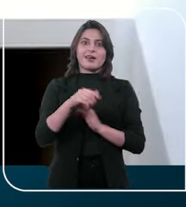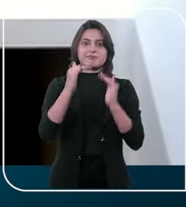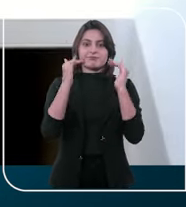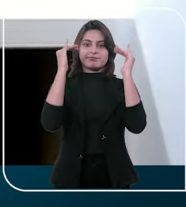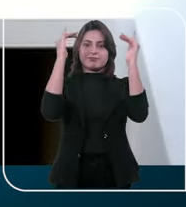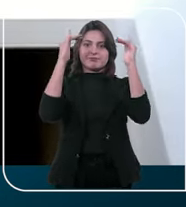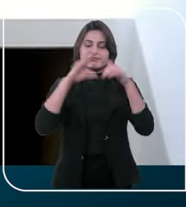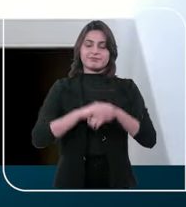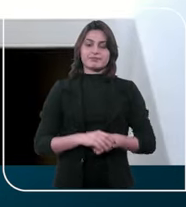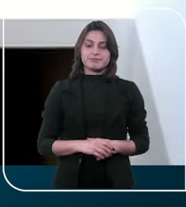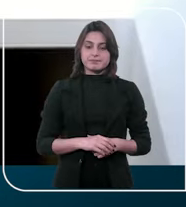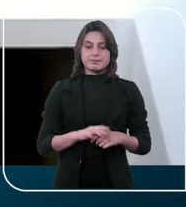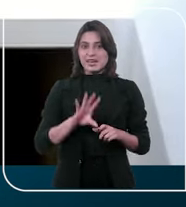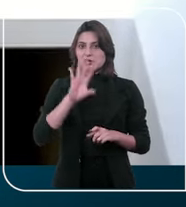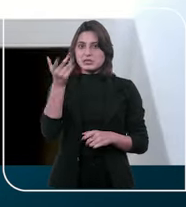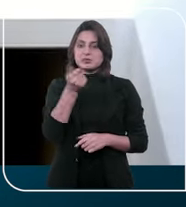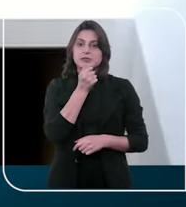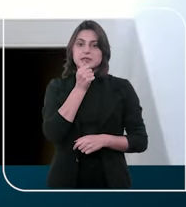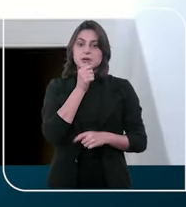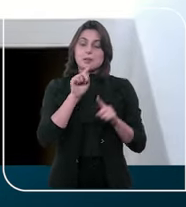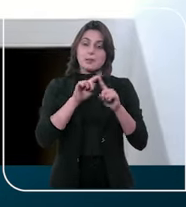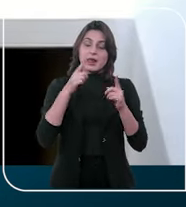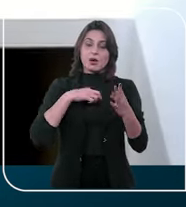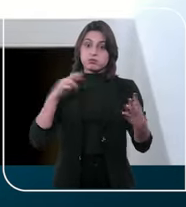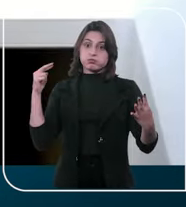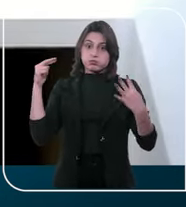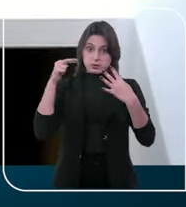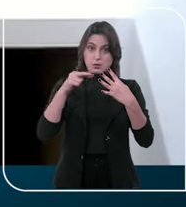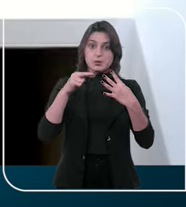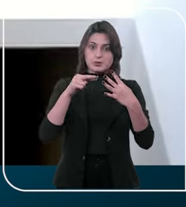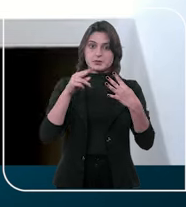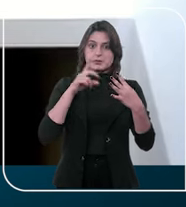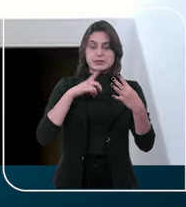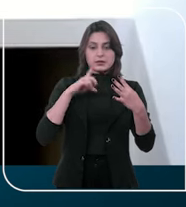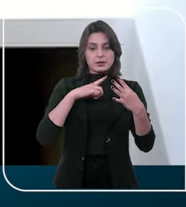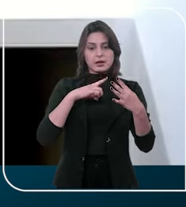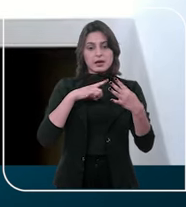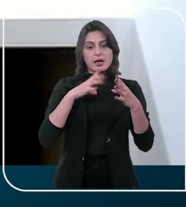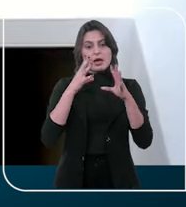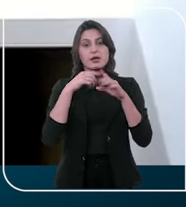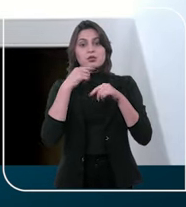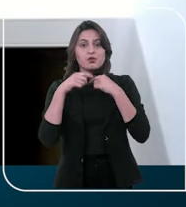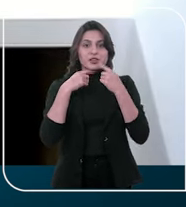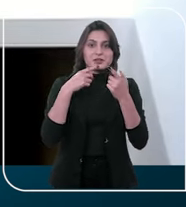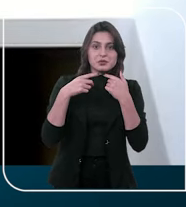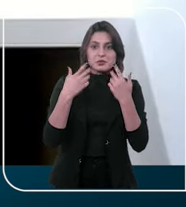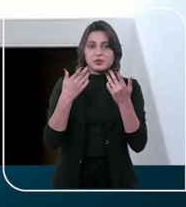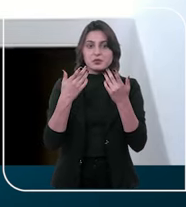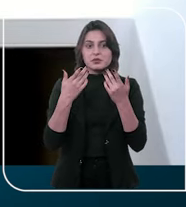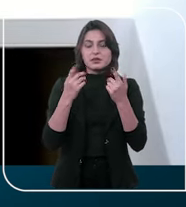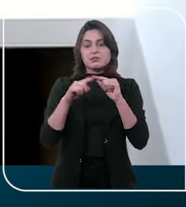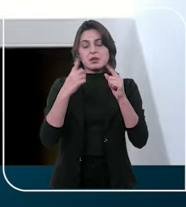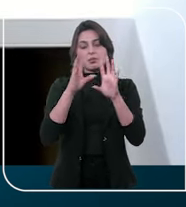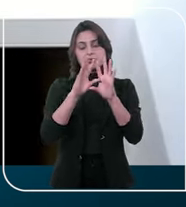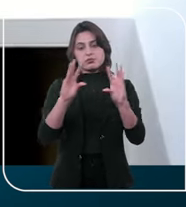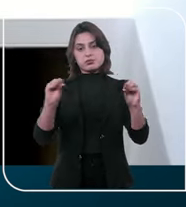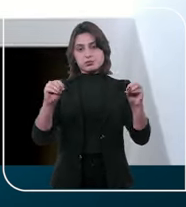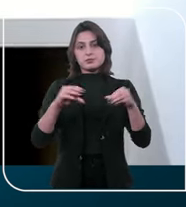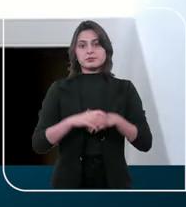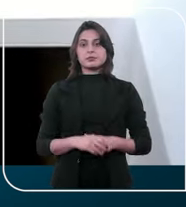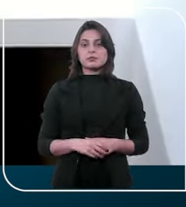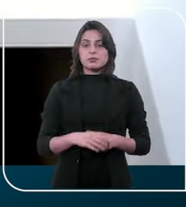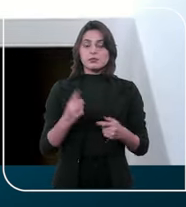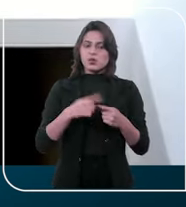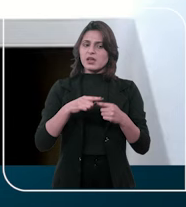recurso extraordinário, ele, de certa forma, sanará todas as dúvidas, porque ele abrangerá também essa hipótese, né? Então, se eu não puder para qualquer